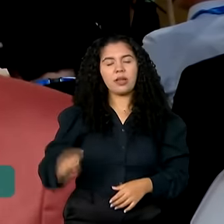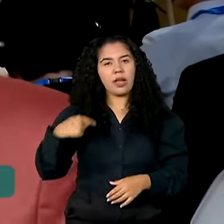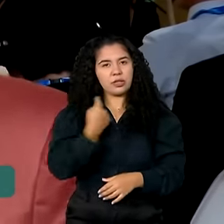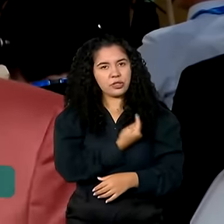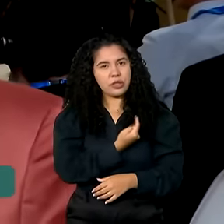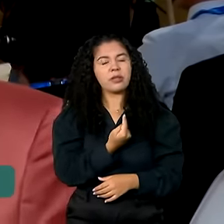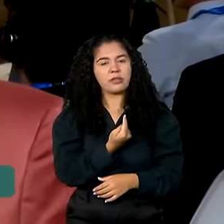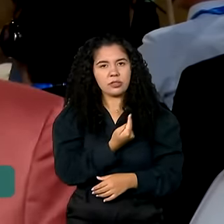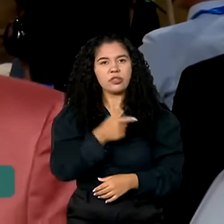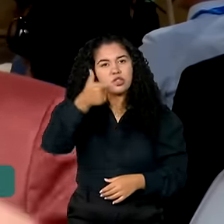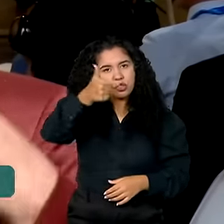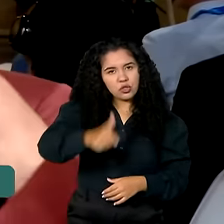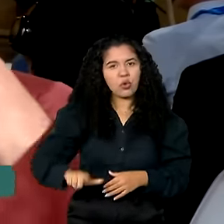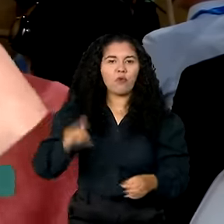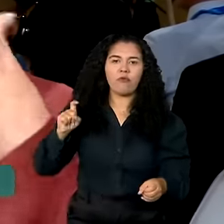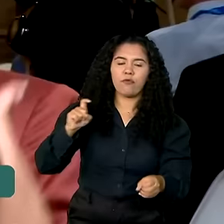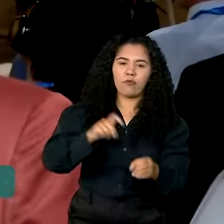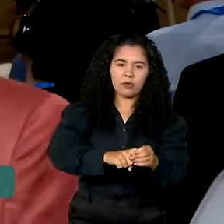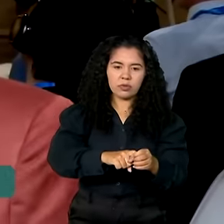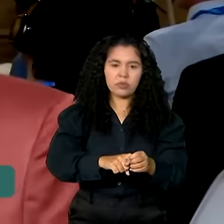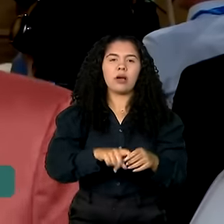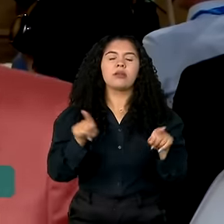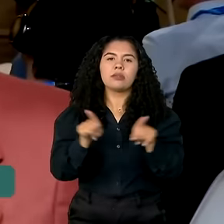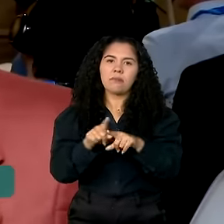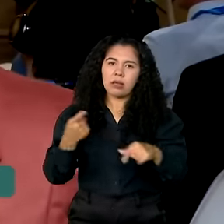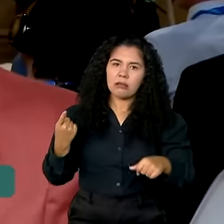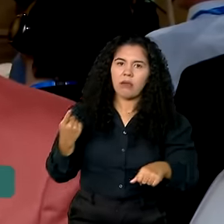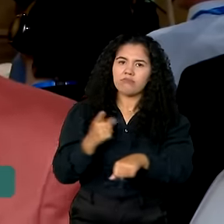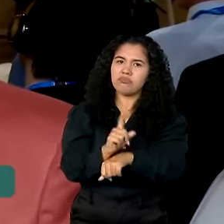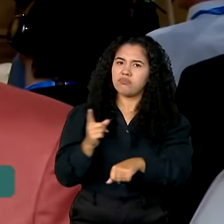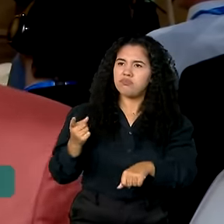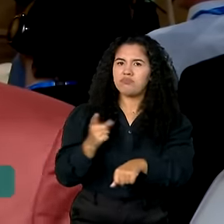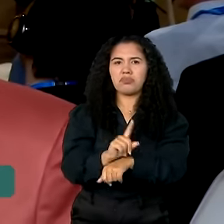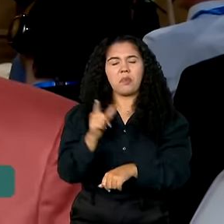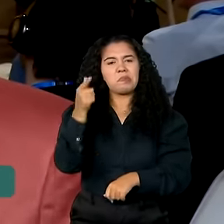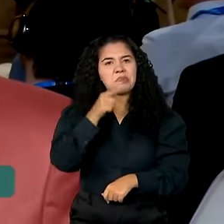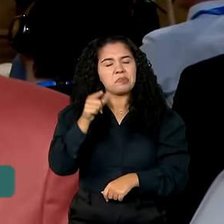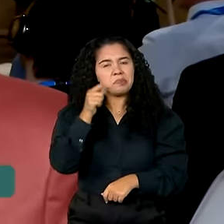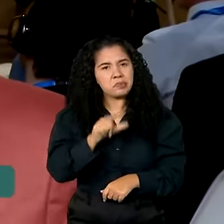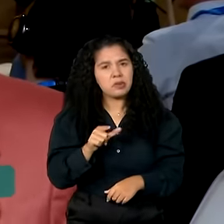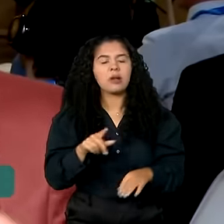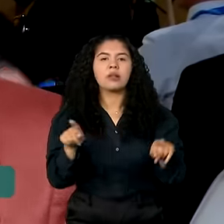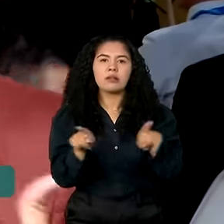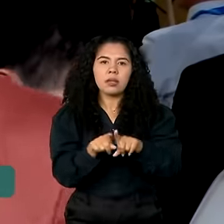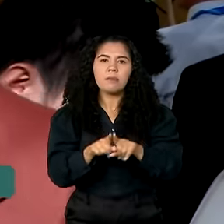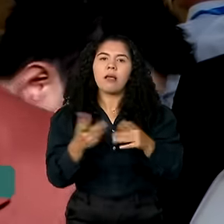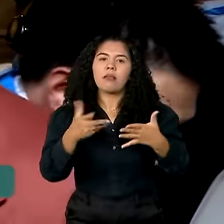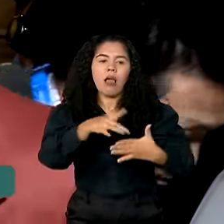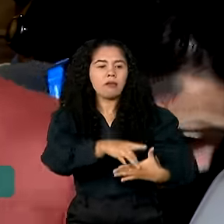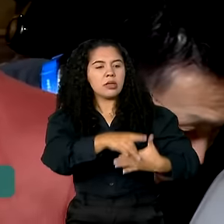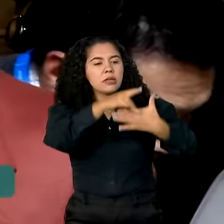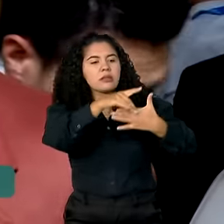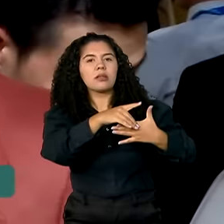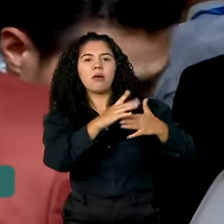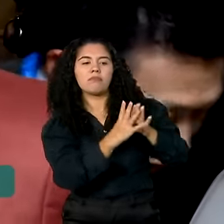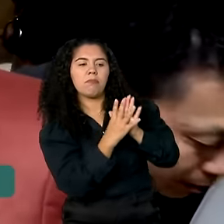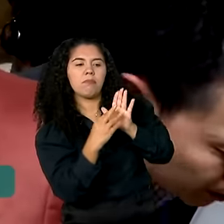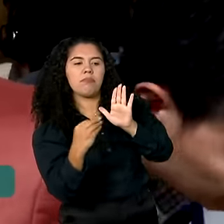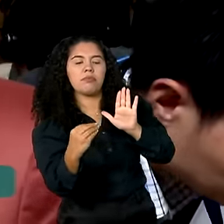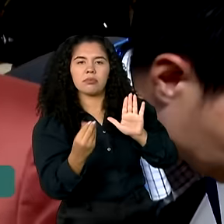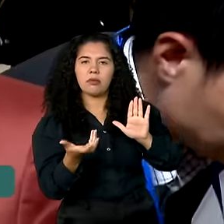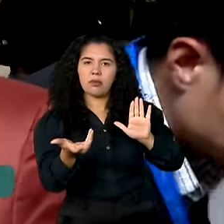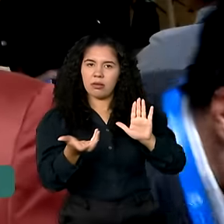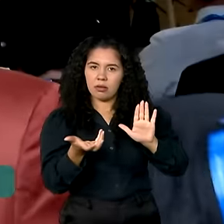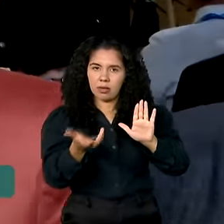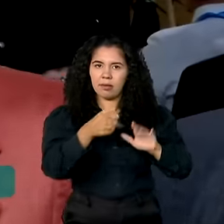novamente, o Brasil está protagonizando mais, enfim, e o Brasil tem tido uma postura muito grande de querer liderar pelo exemplo. Então, o Brasil